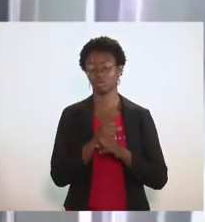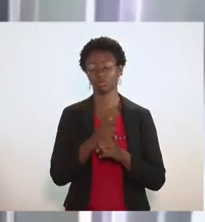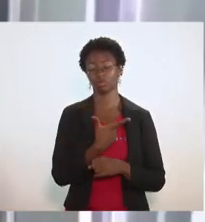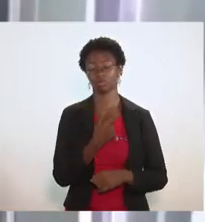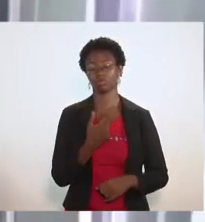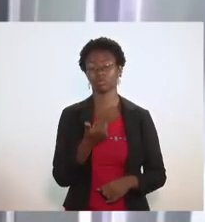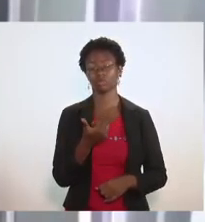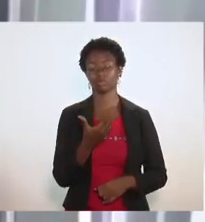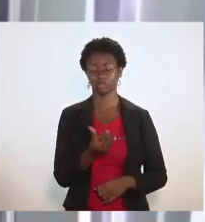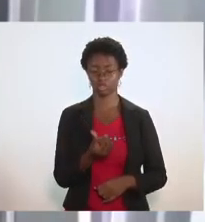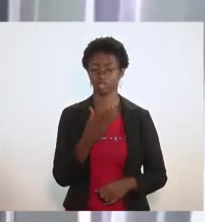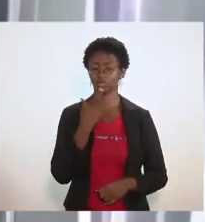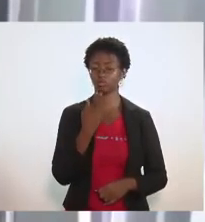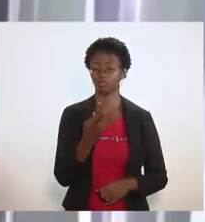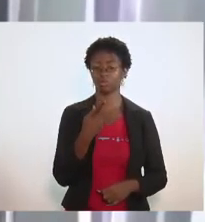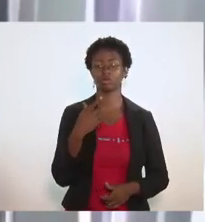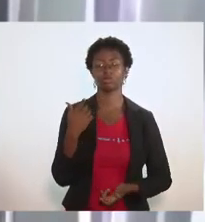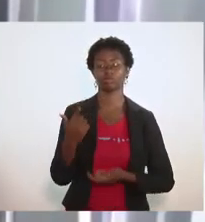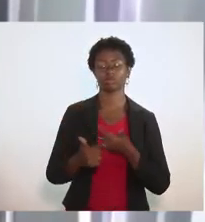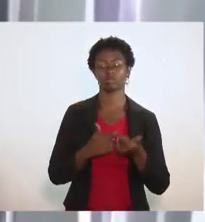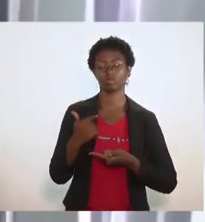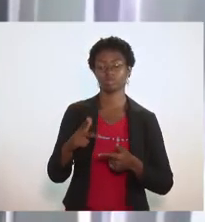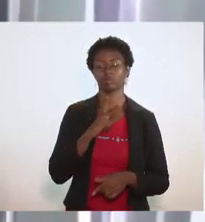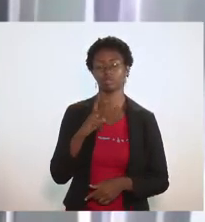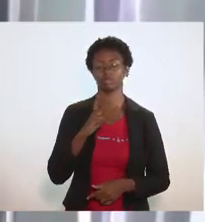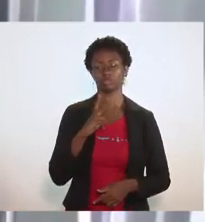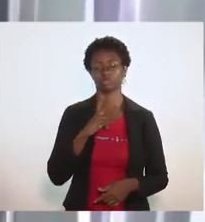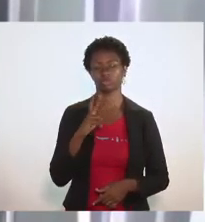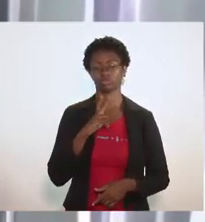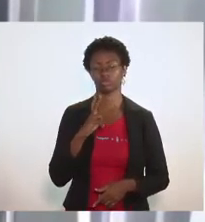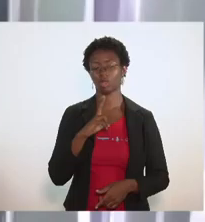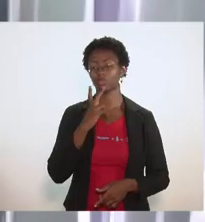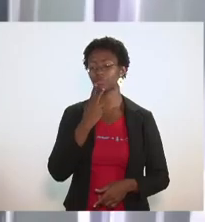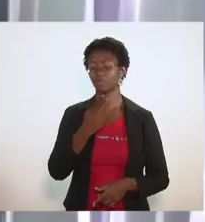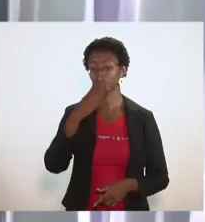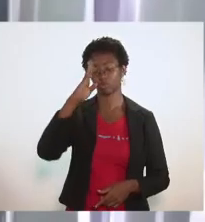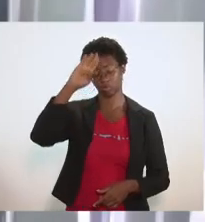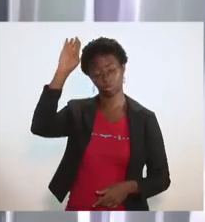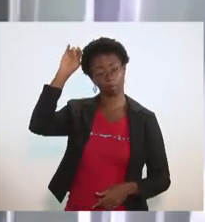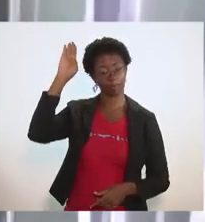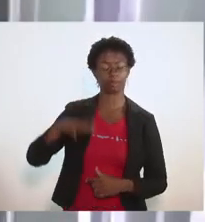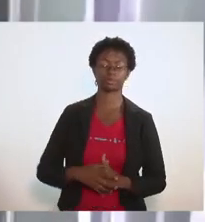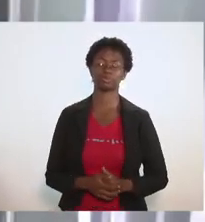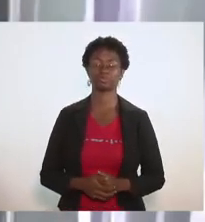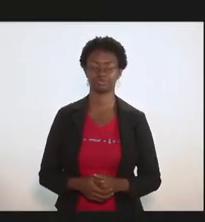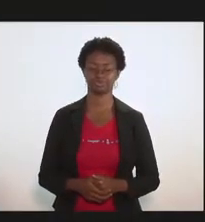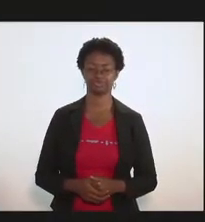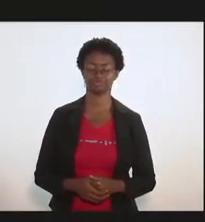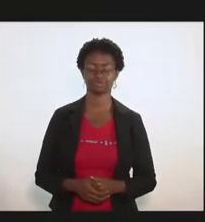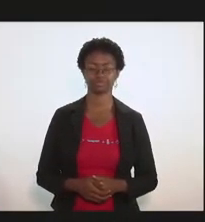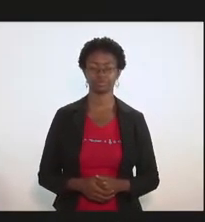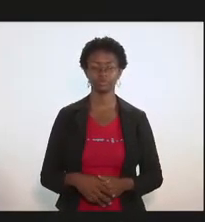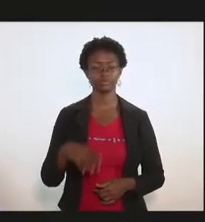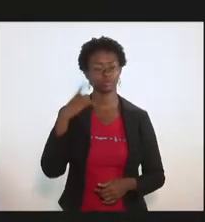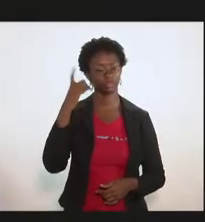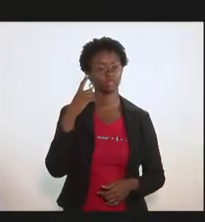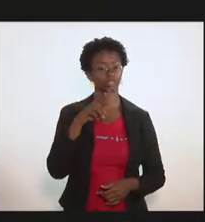projeto pode estar prejudicado pela lei número 7.355 de